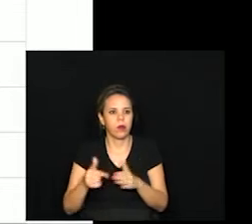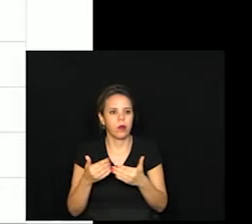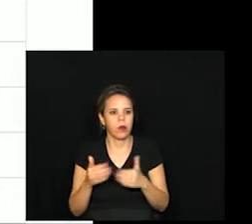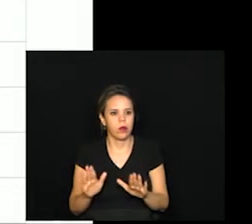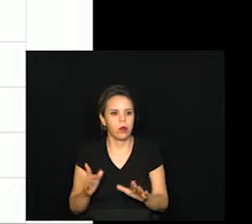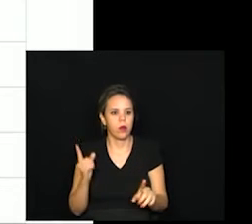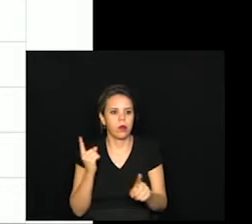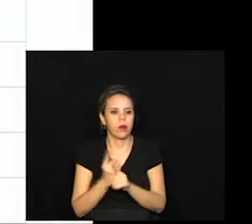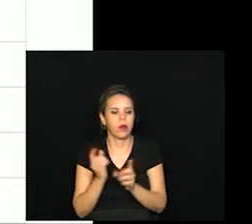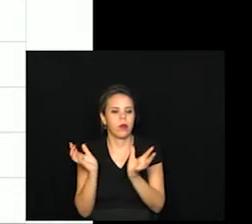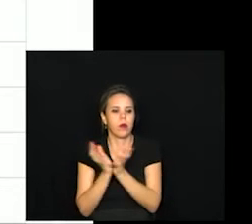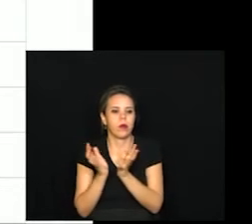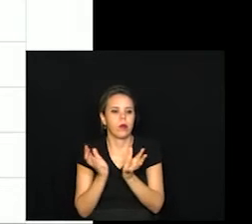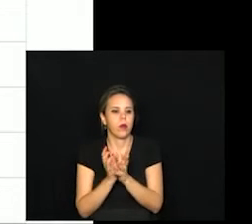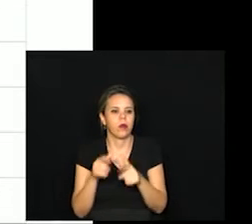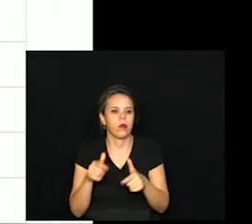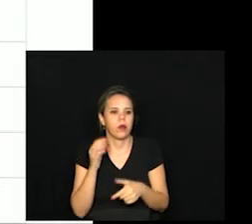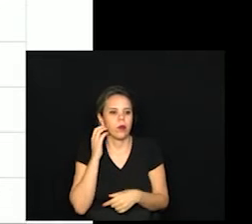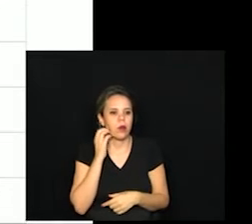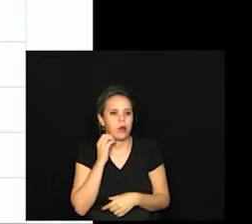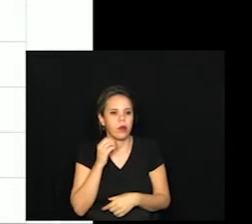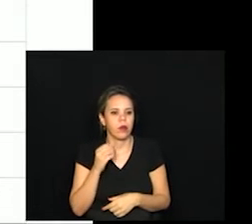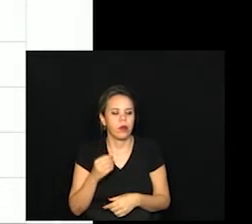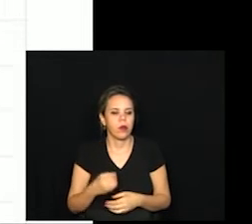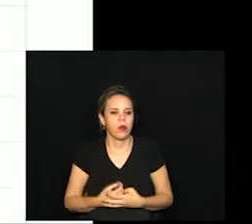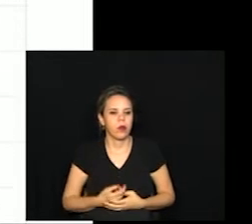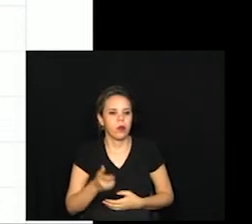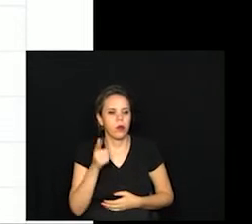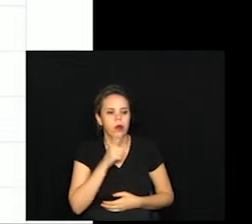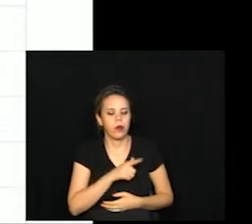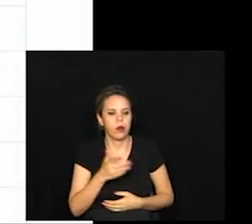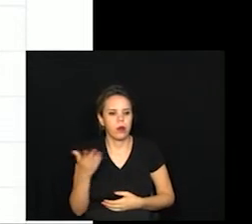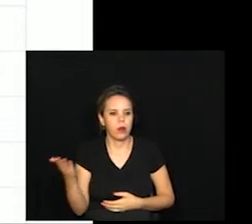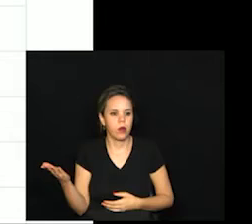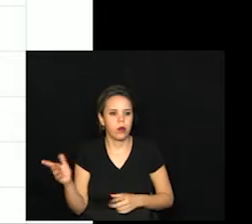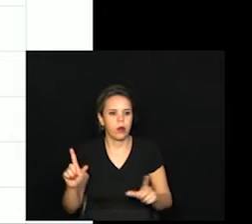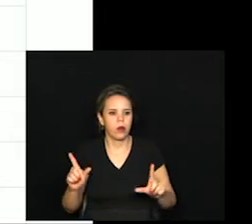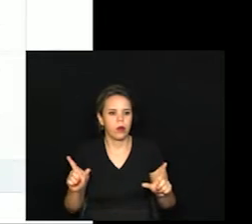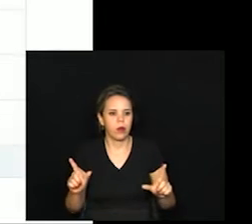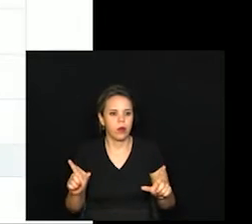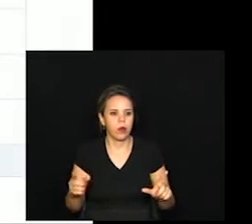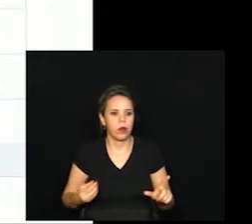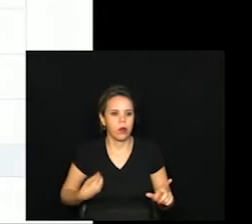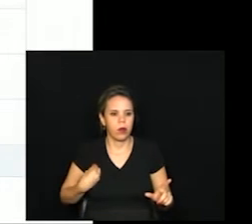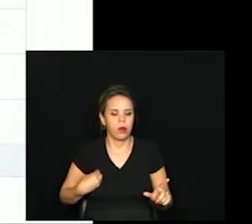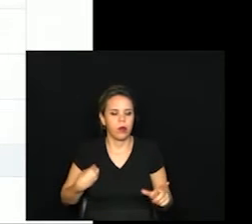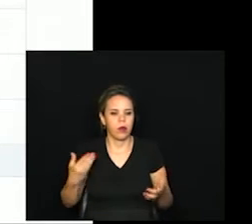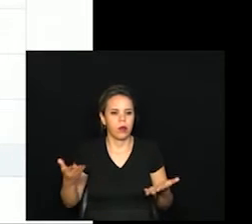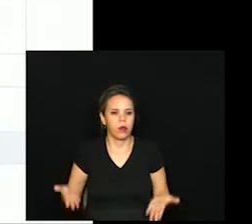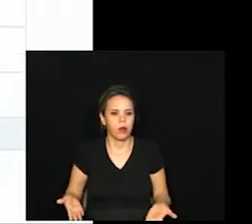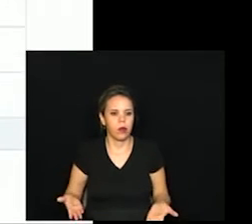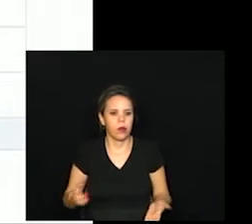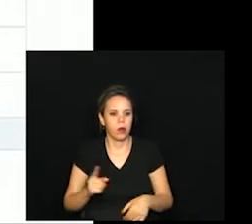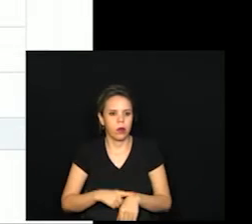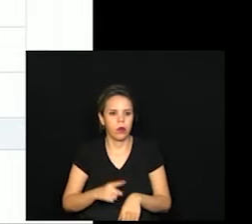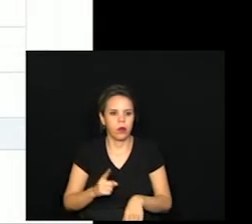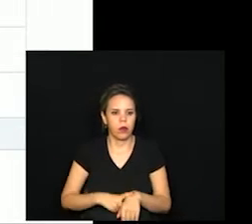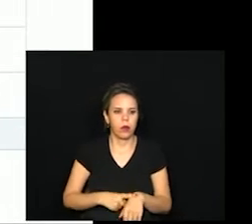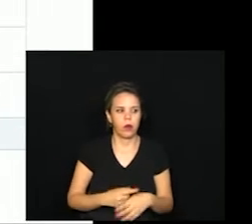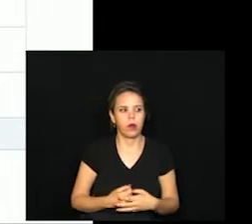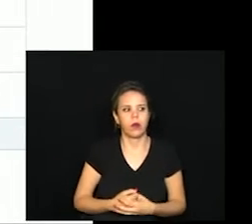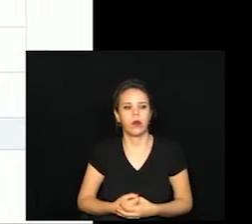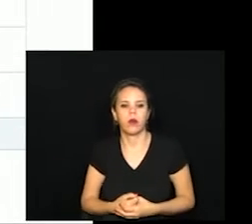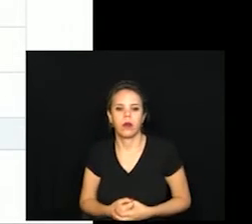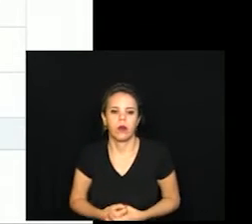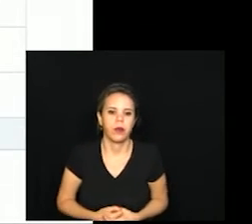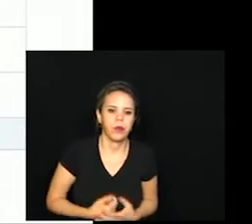vai em comissões permanentes. E aí você acaba caindo nesta tela que nós estamos aqui neste exato momento, Mirna Abreu. E